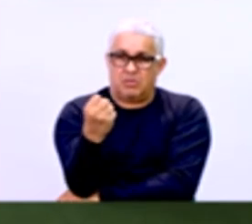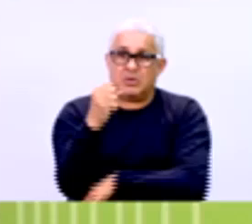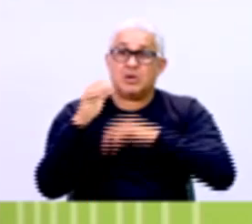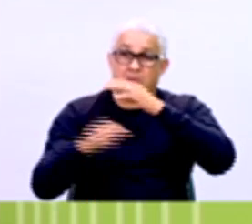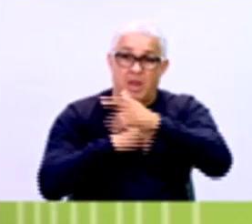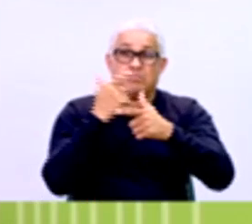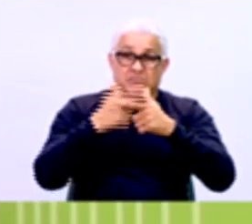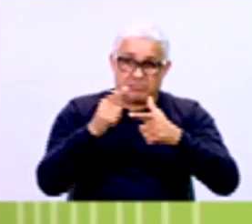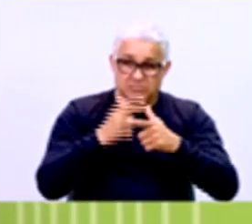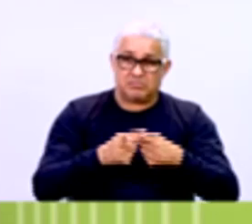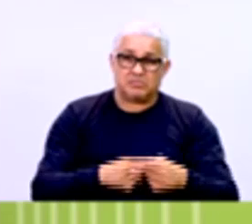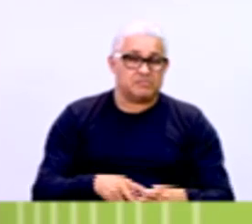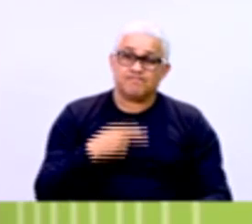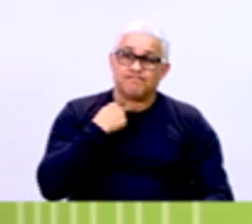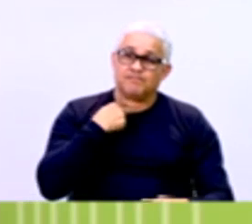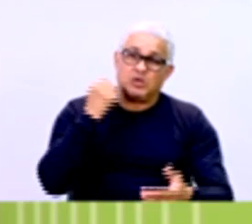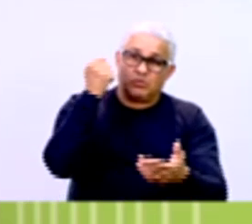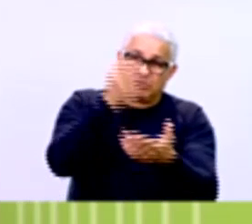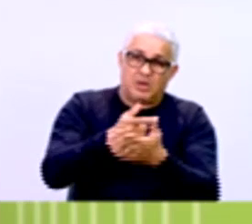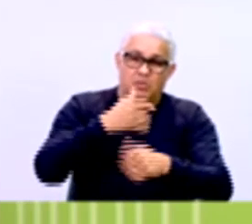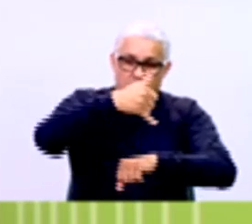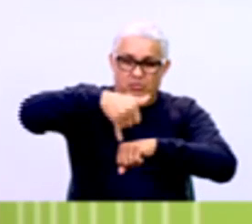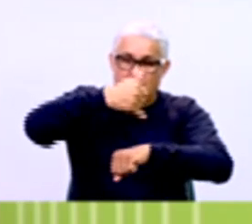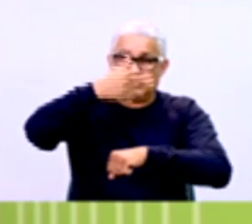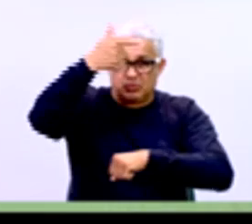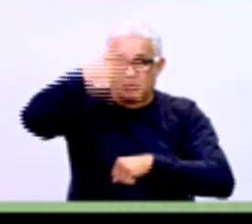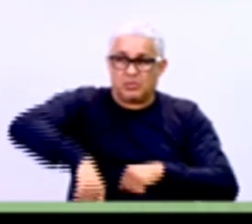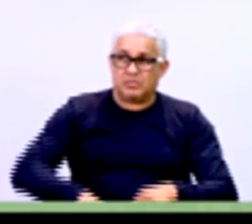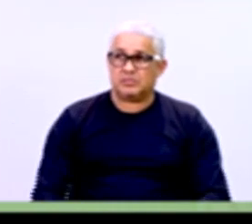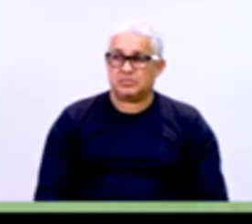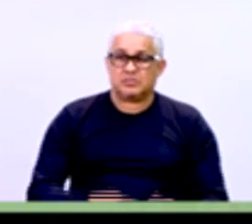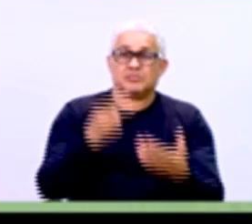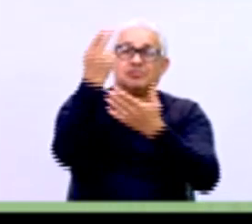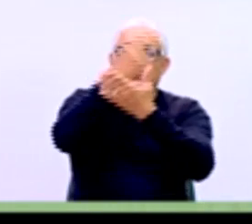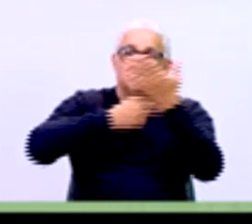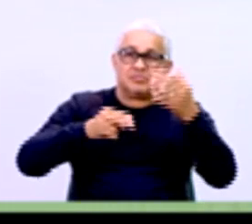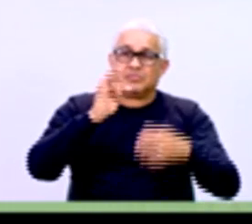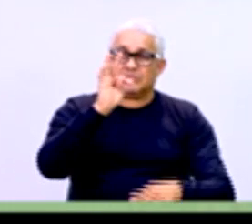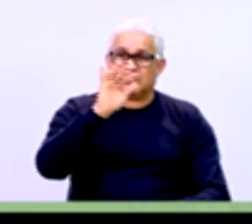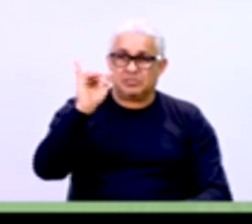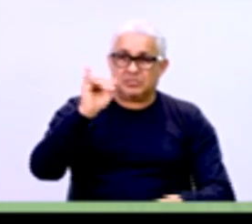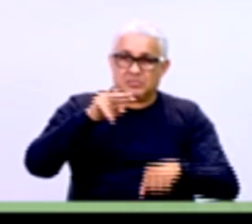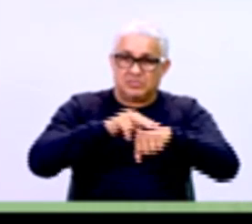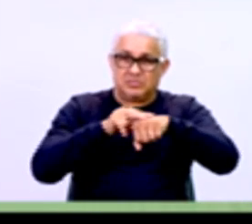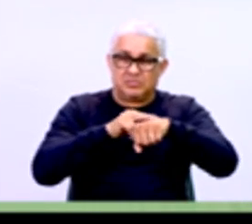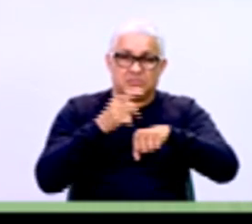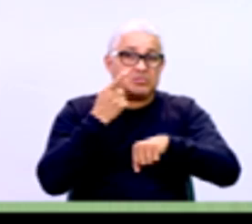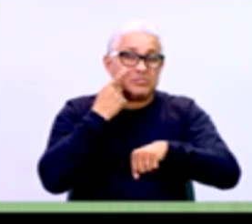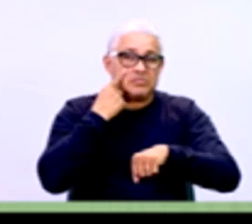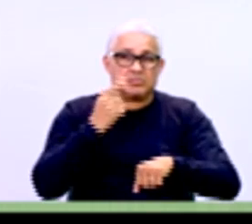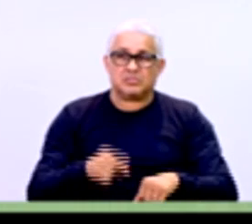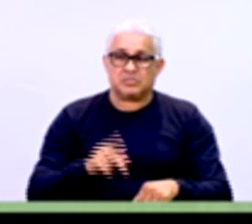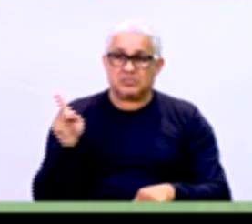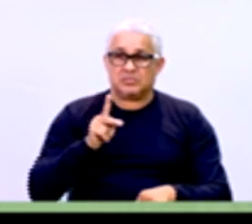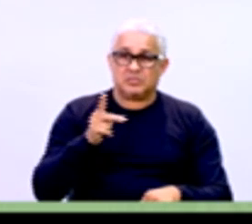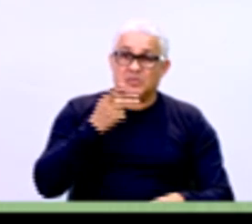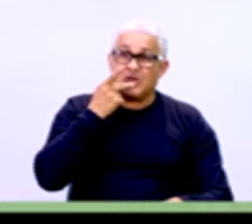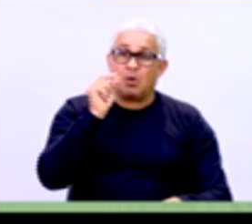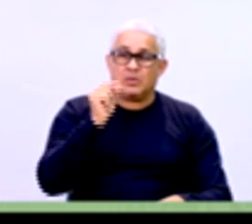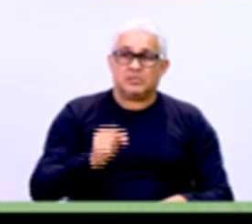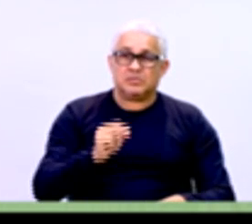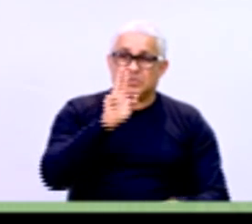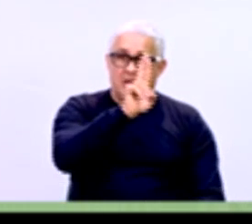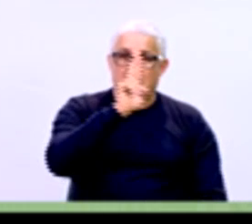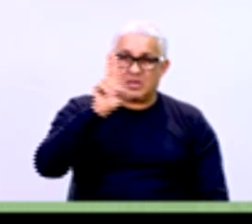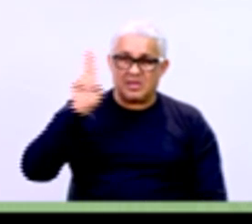Vamos analisar ainda aquele esqueminha da TI verde? Aqui o professor falou, né, dos